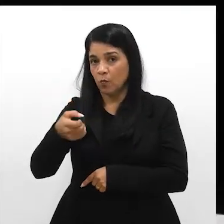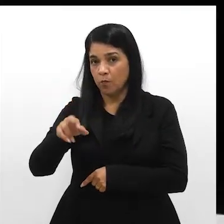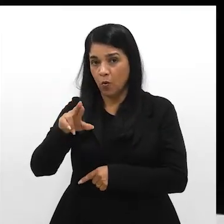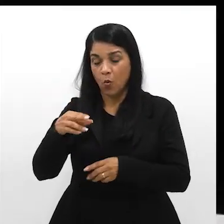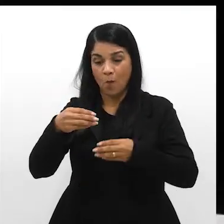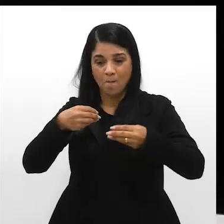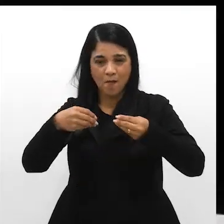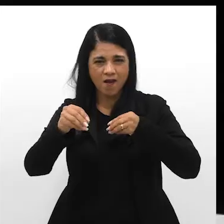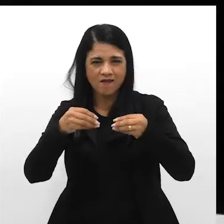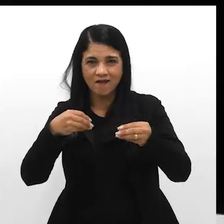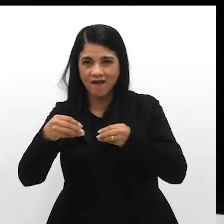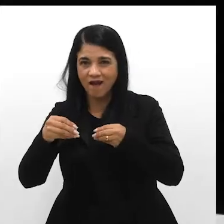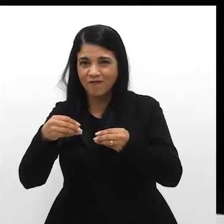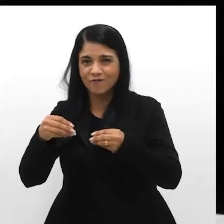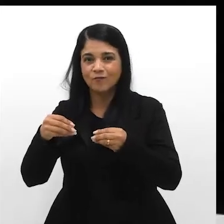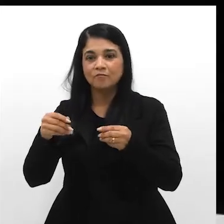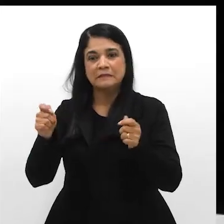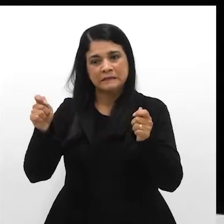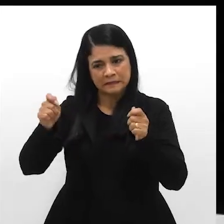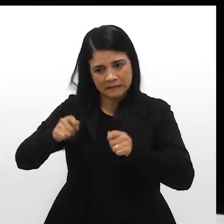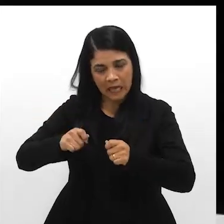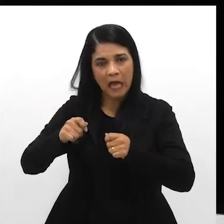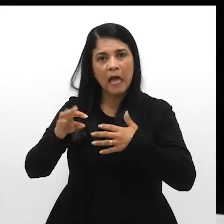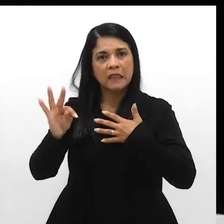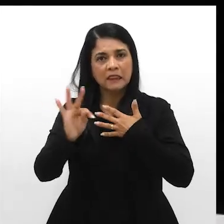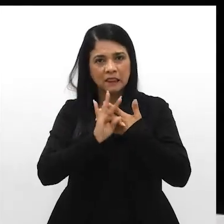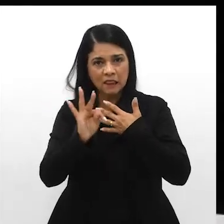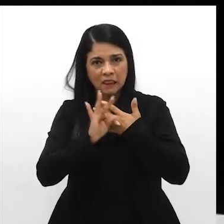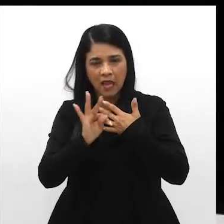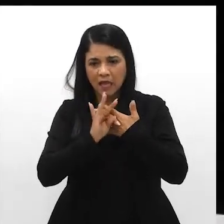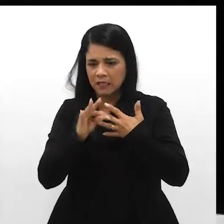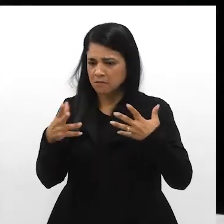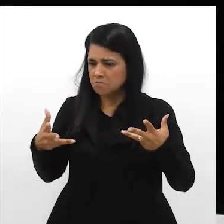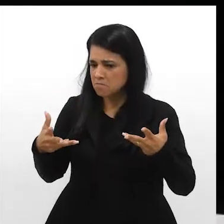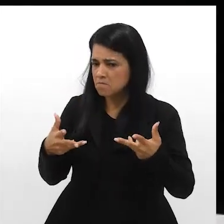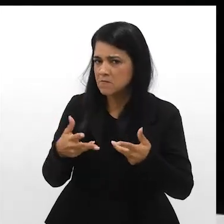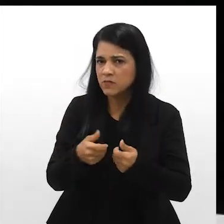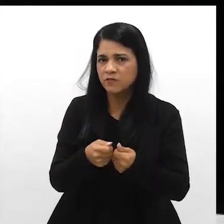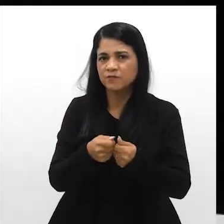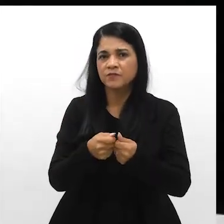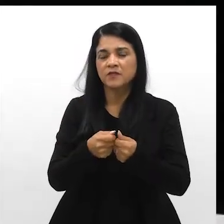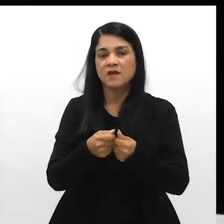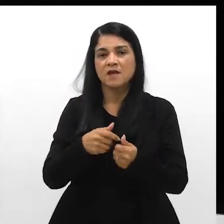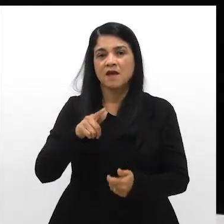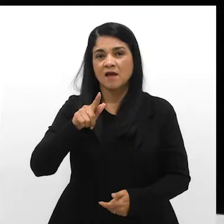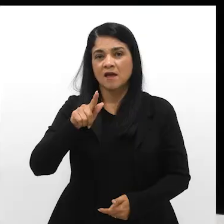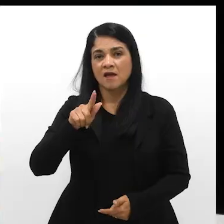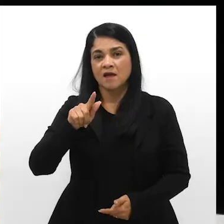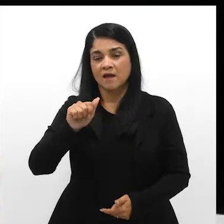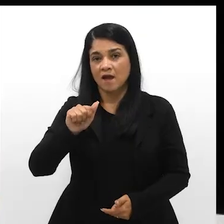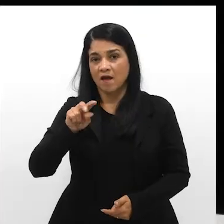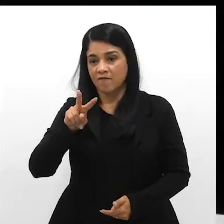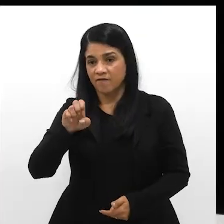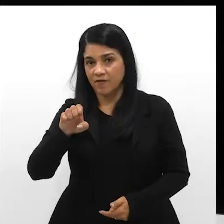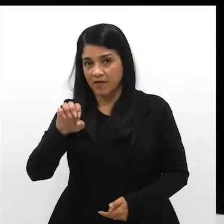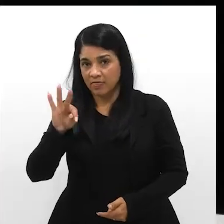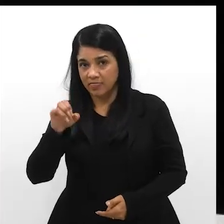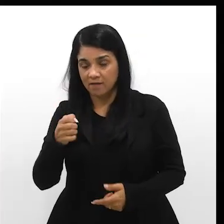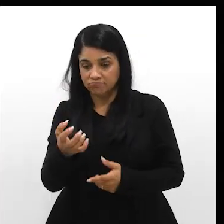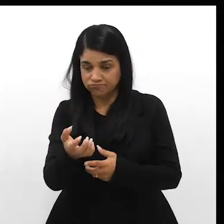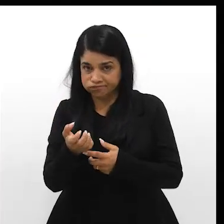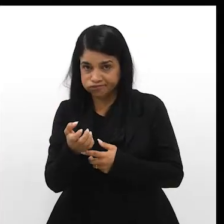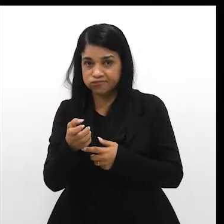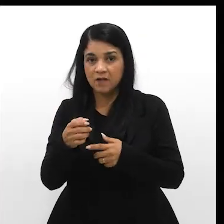material altamente maleável e ele suporta técnicas assim, extraordinárias. Gaveta, entendeu?